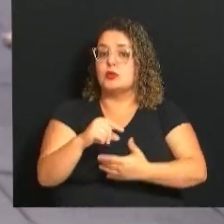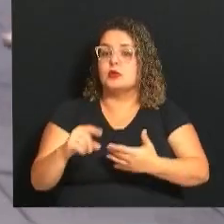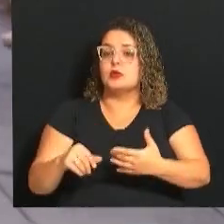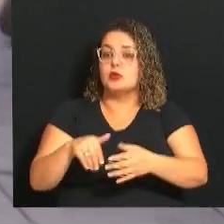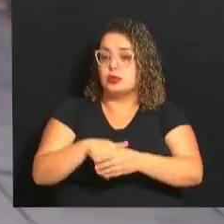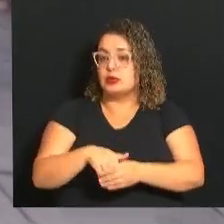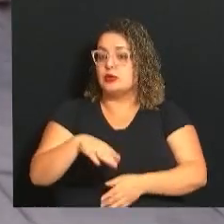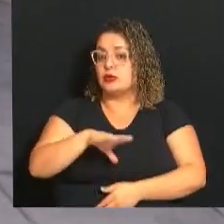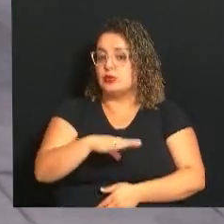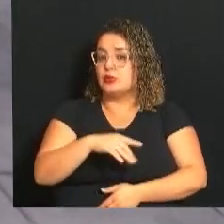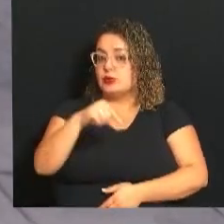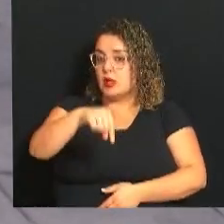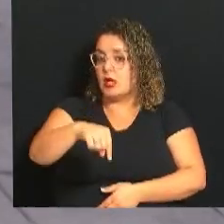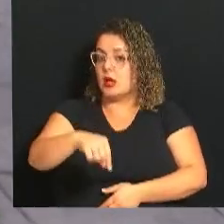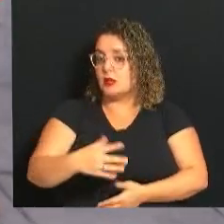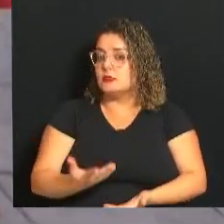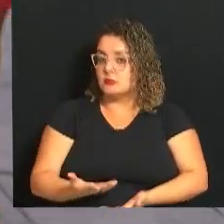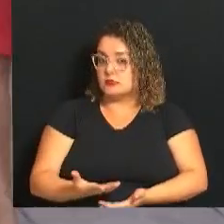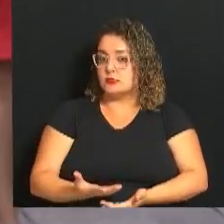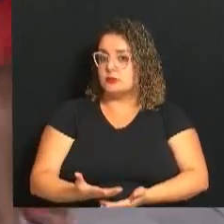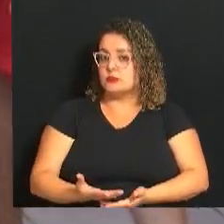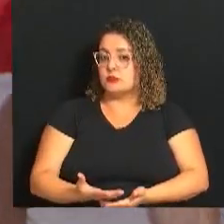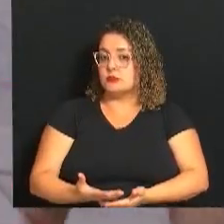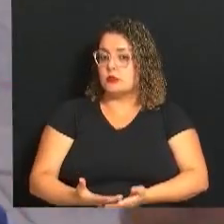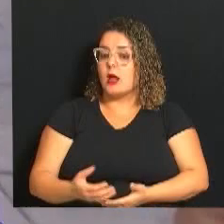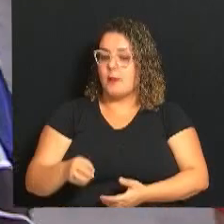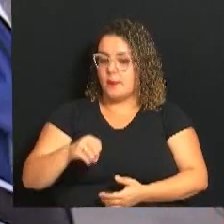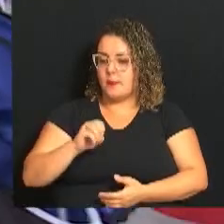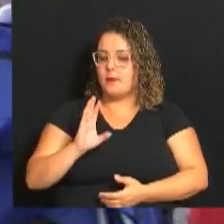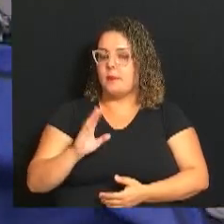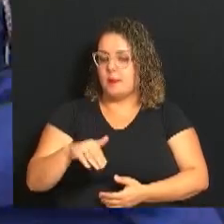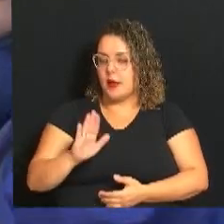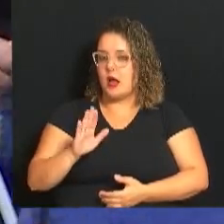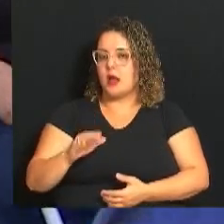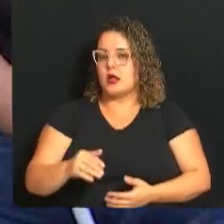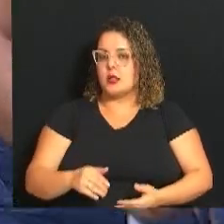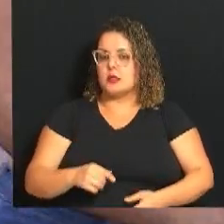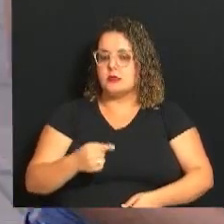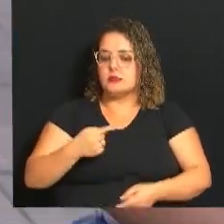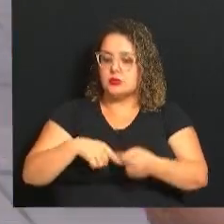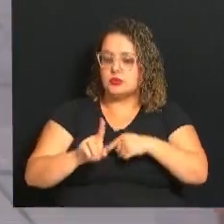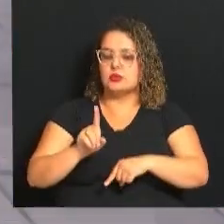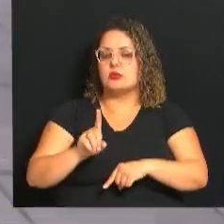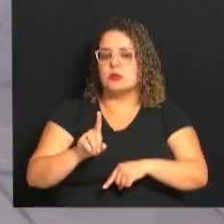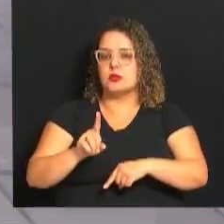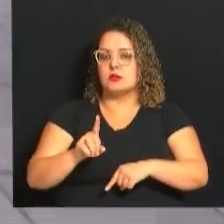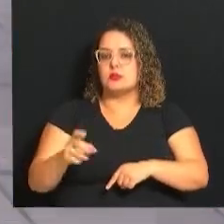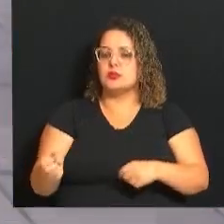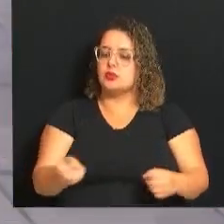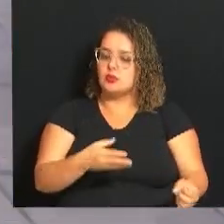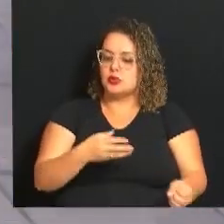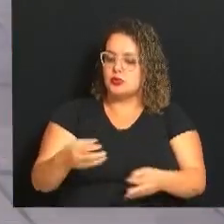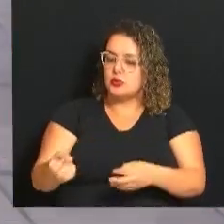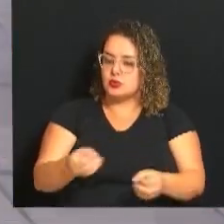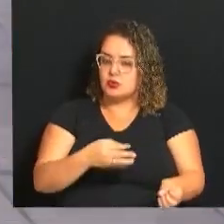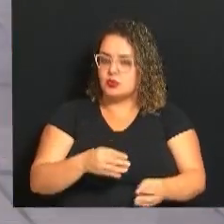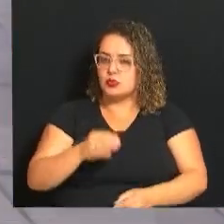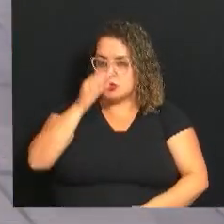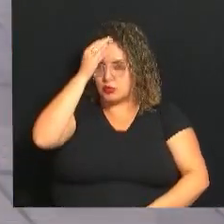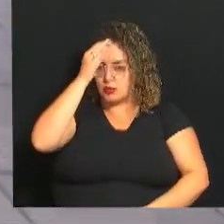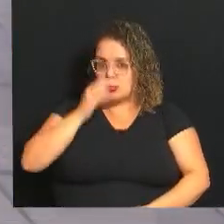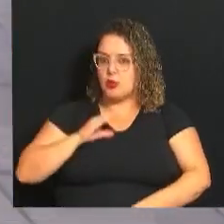cento do eleitorado do Município o objetivo é trazer mais inovação e transparência a forma como a população